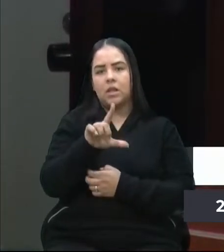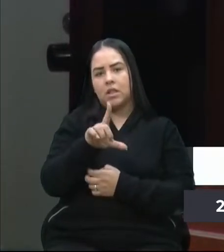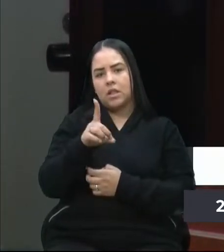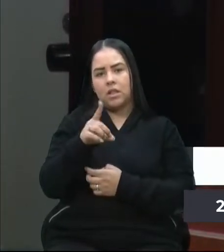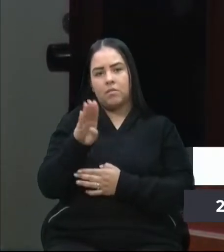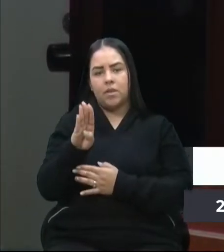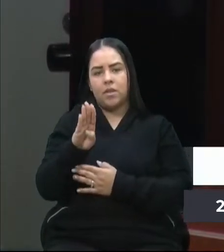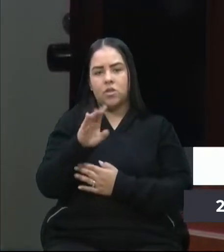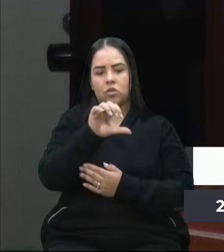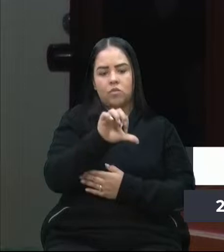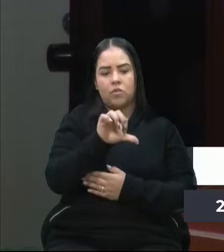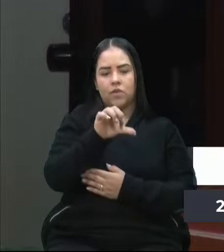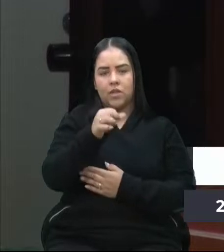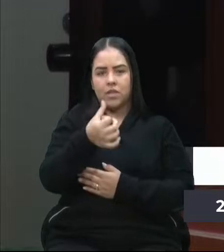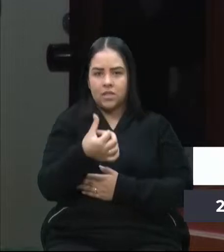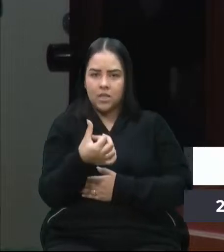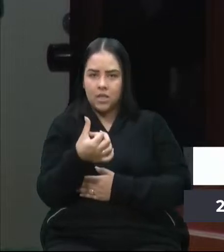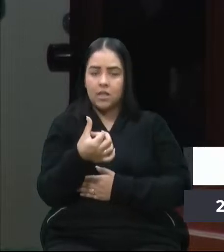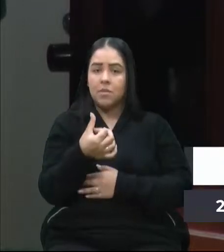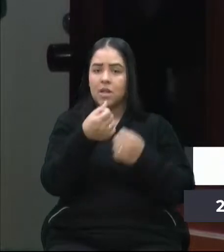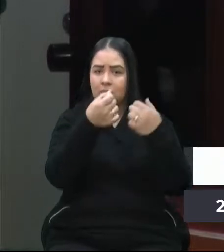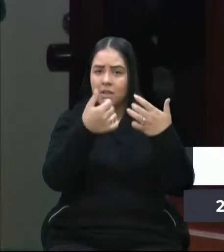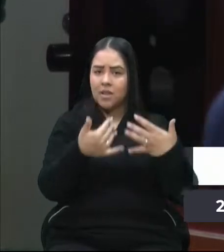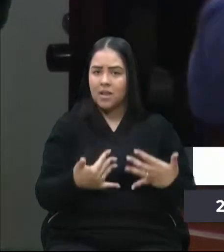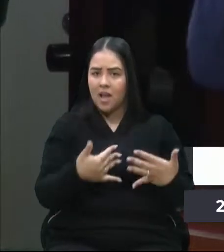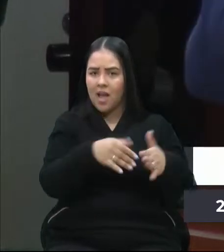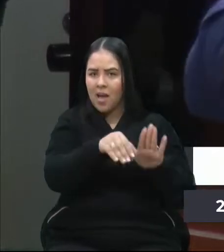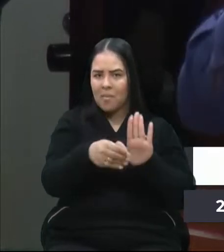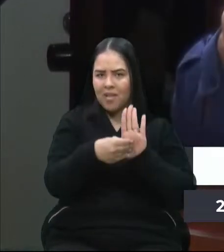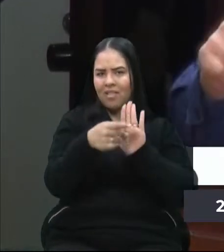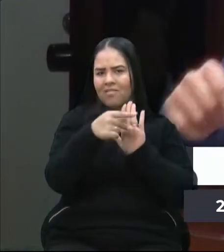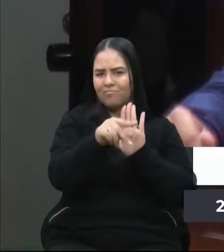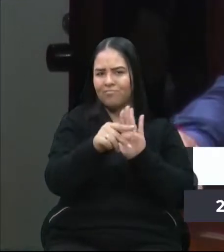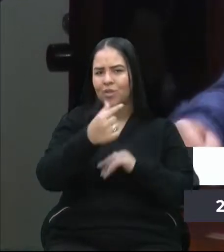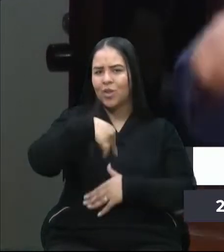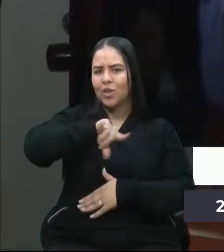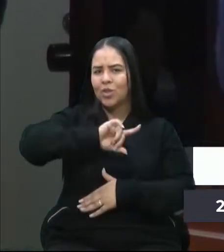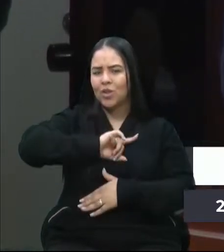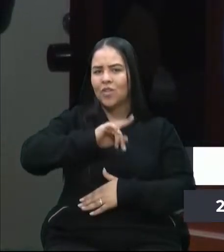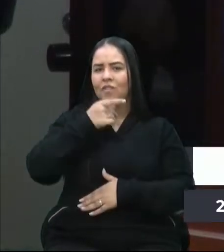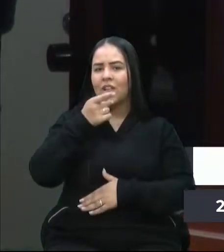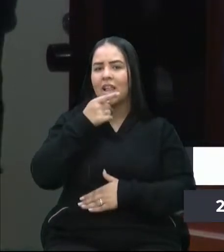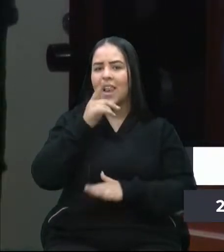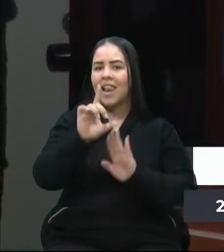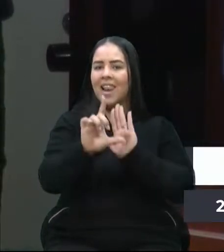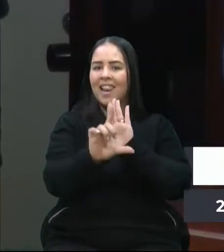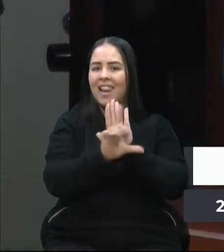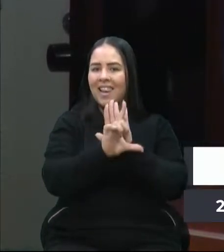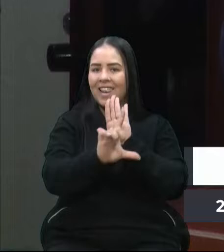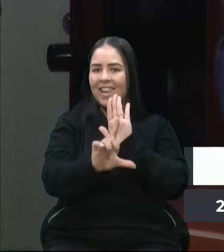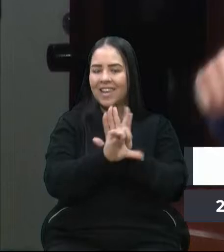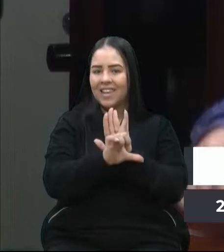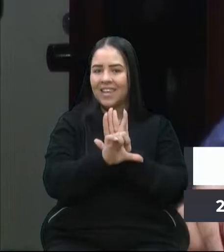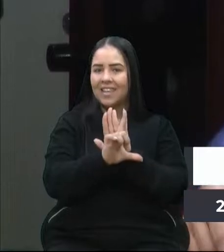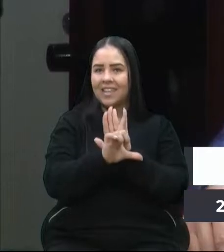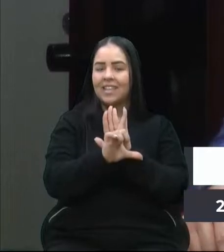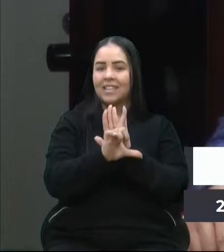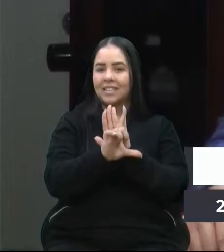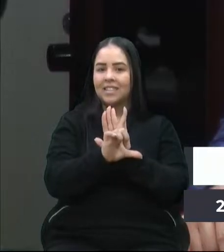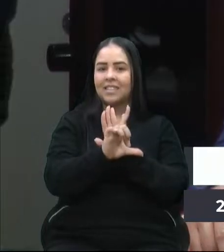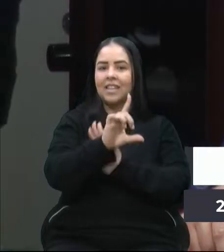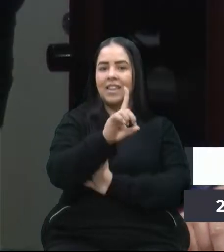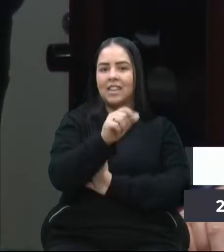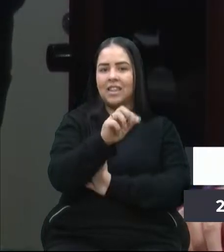Bases de 96 para justificar a sua emenda. Então, vamos à letra da Lei Darcy Ribeiro, do